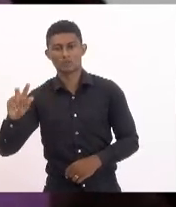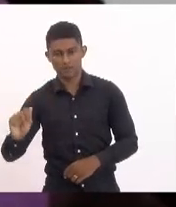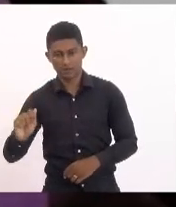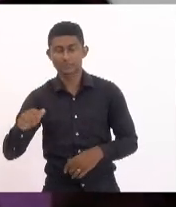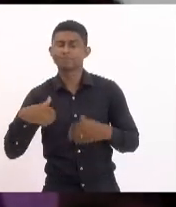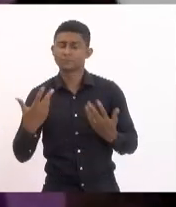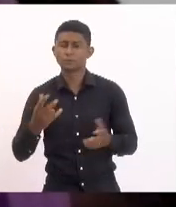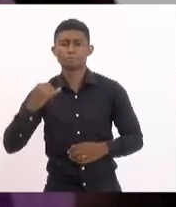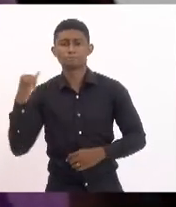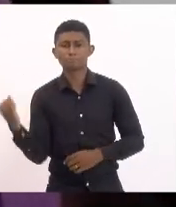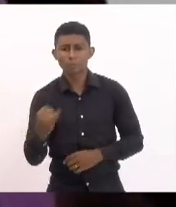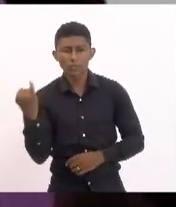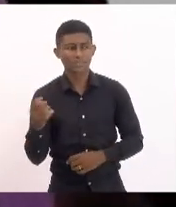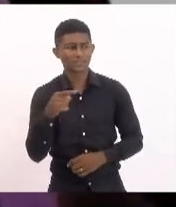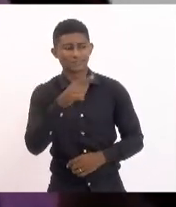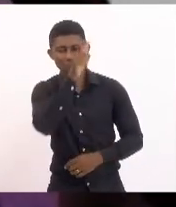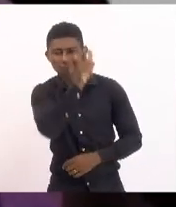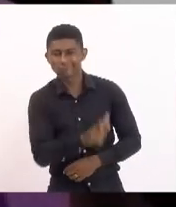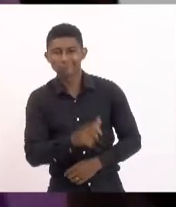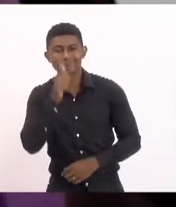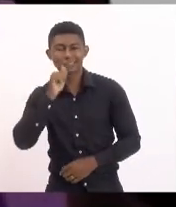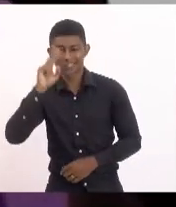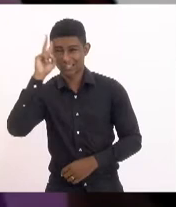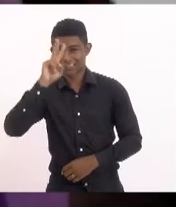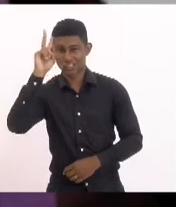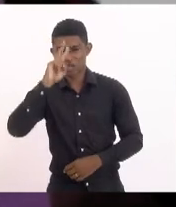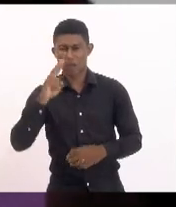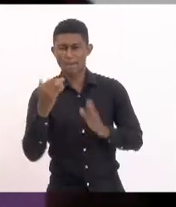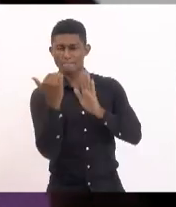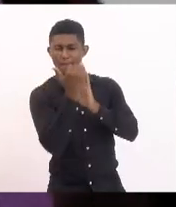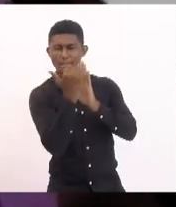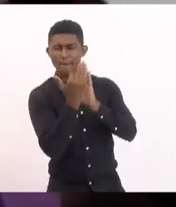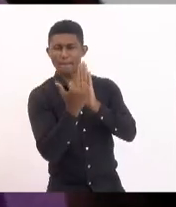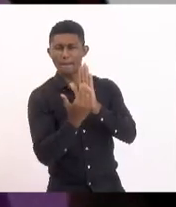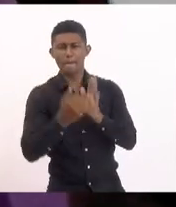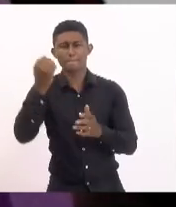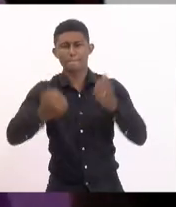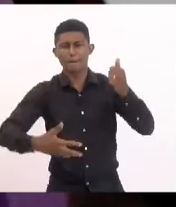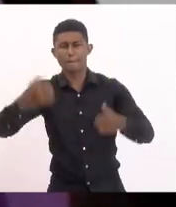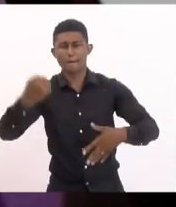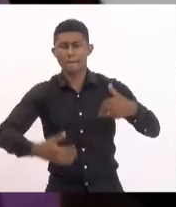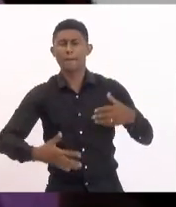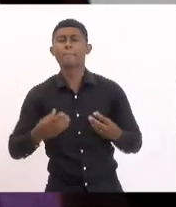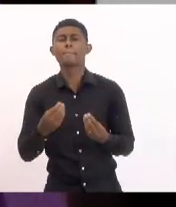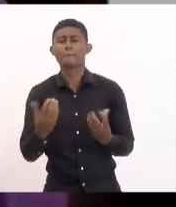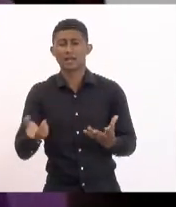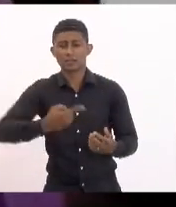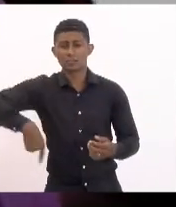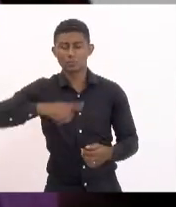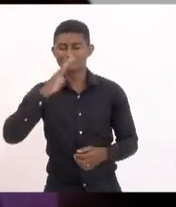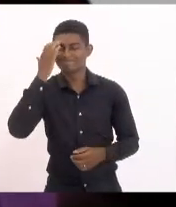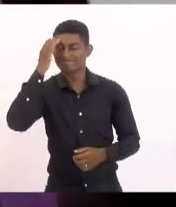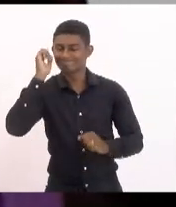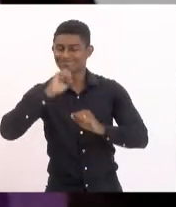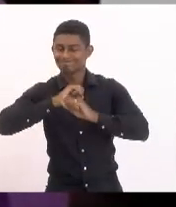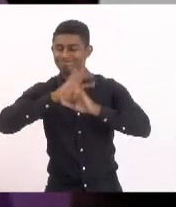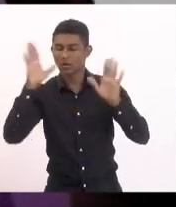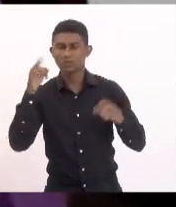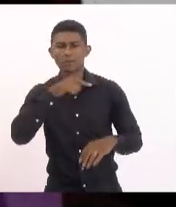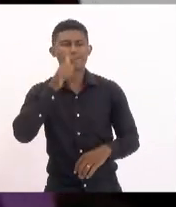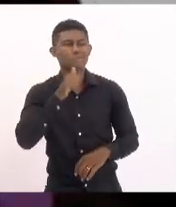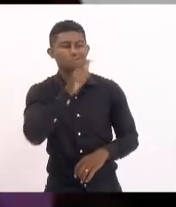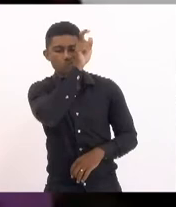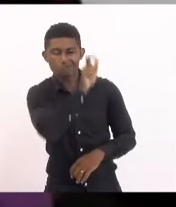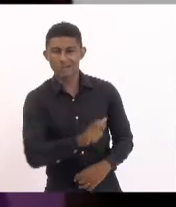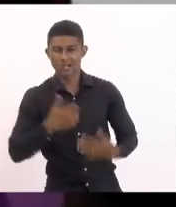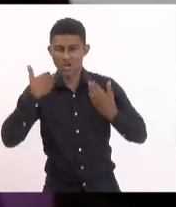da Zezé para que a gente saiba o quanto é importante ter um corpo negro, um corpo de mulher